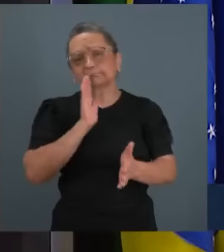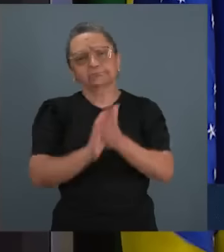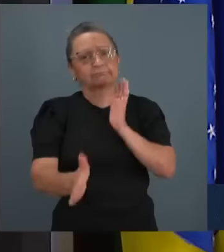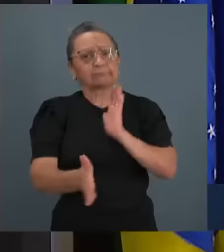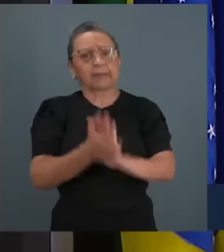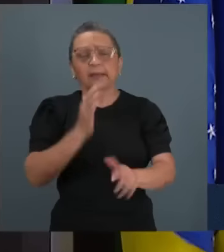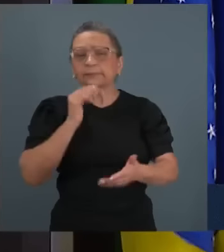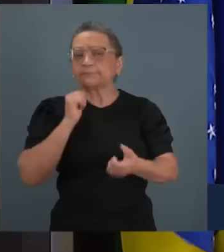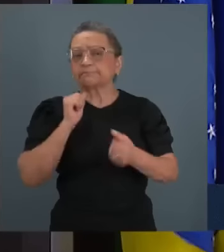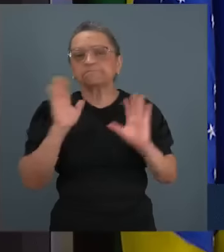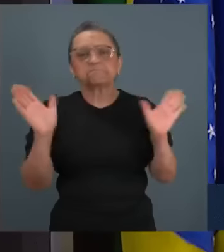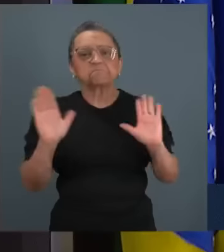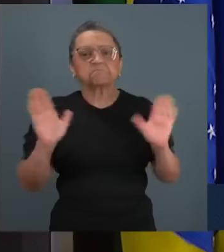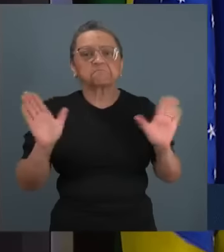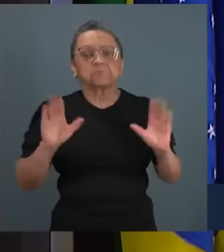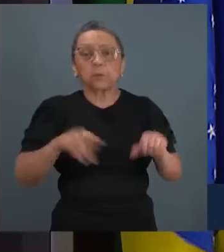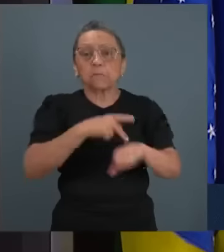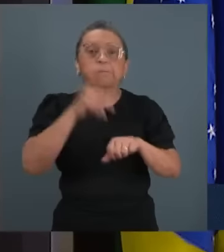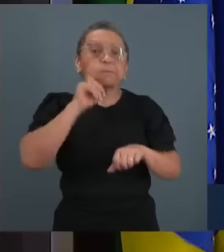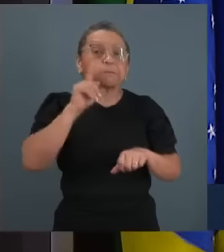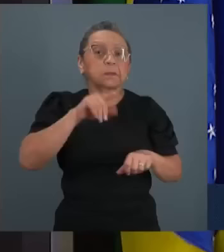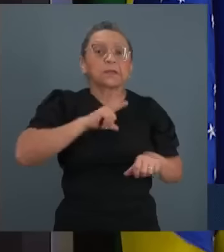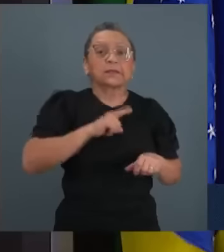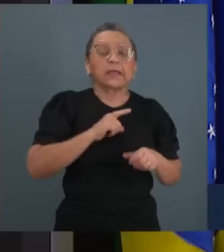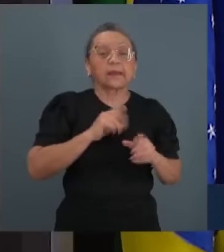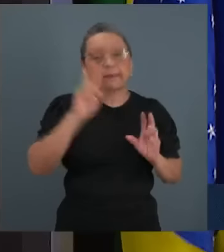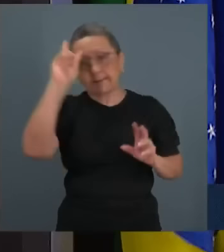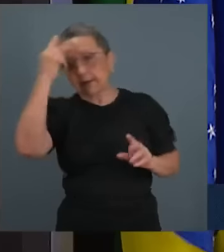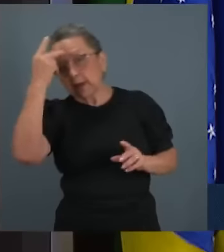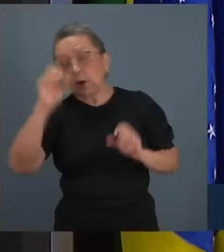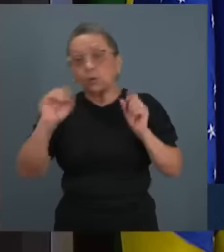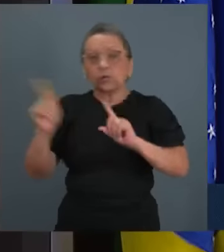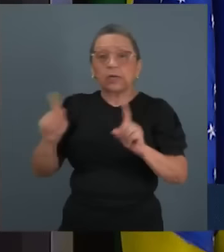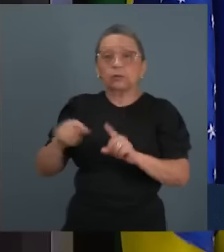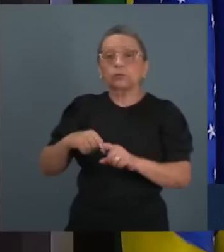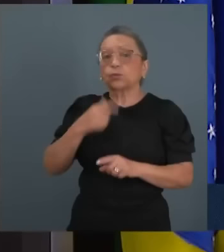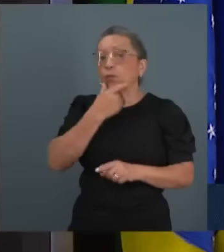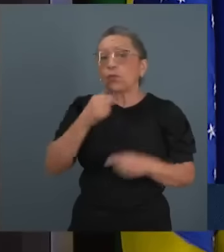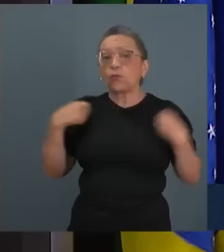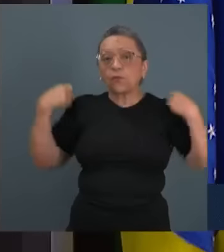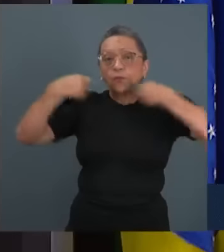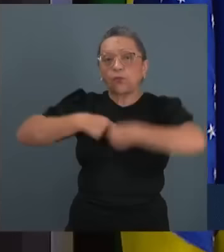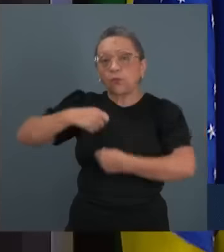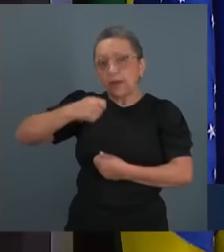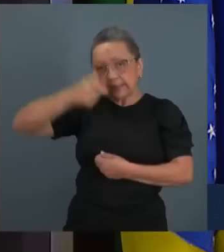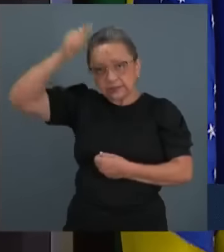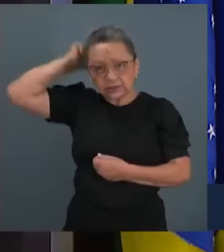independente dos Estados Unidos ter voltado atrás, do violador Alexandre de Moraes,